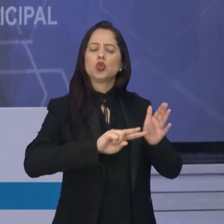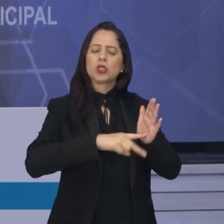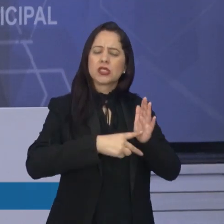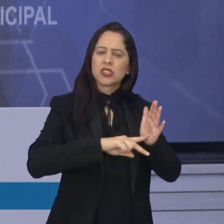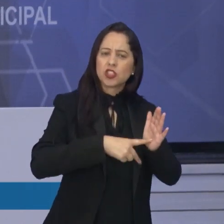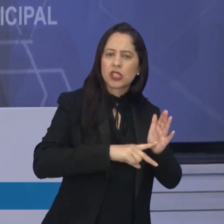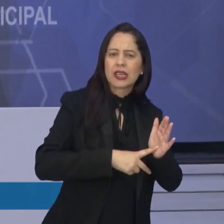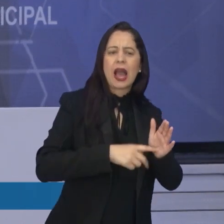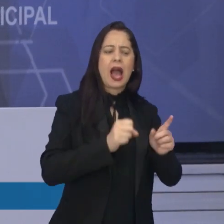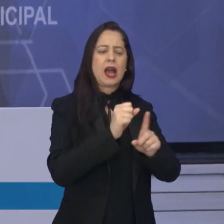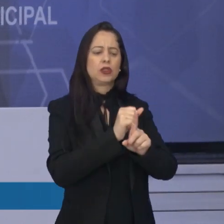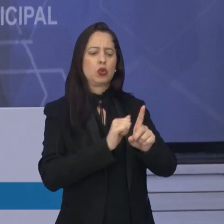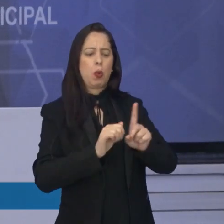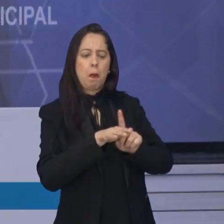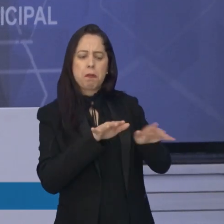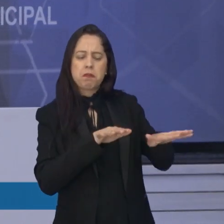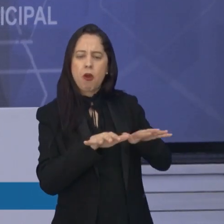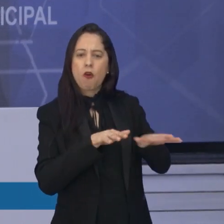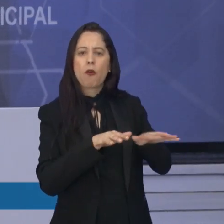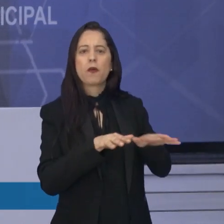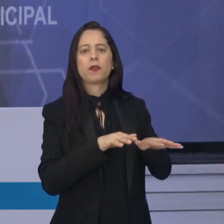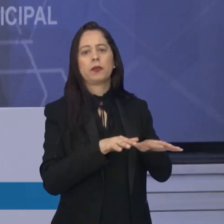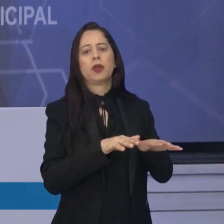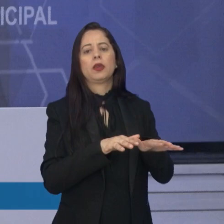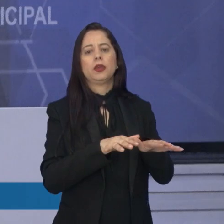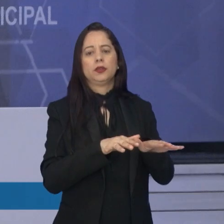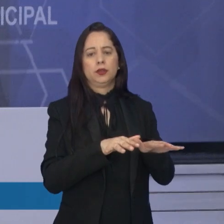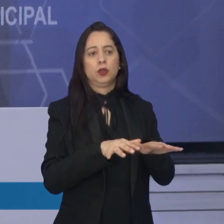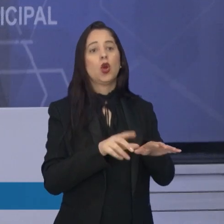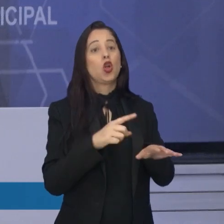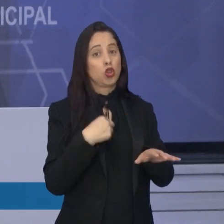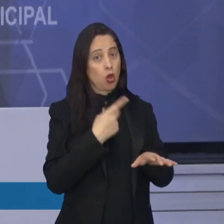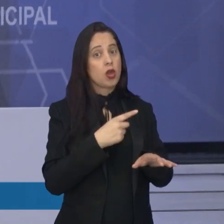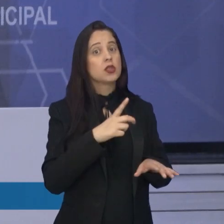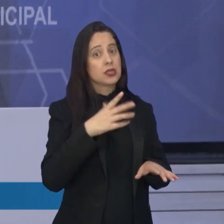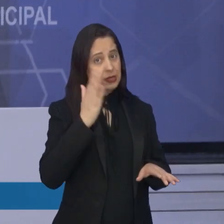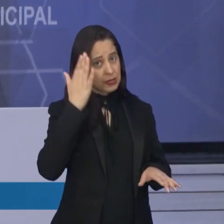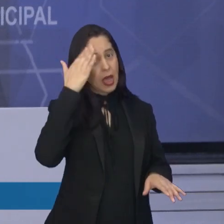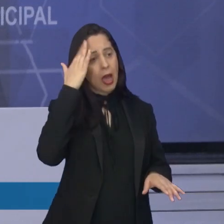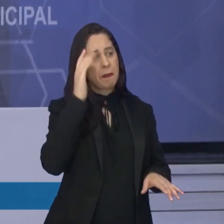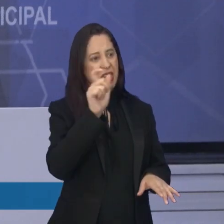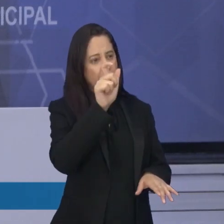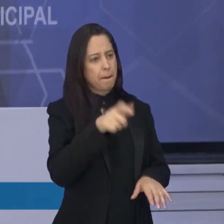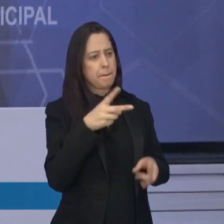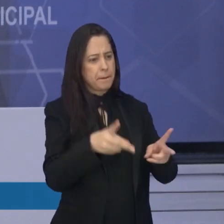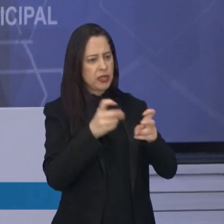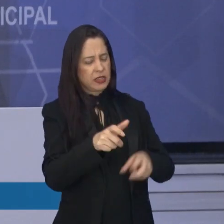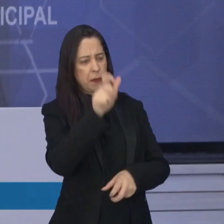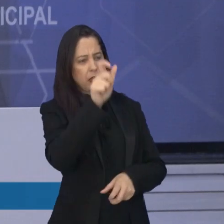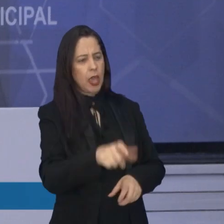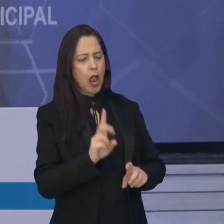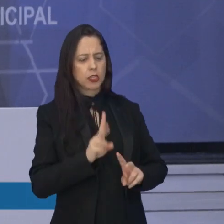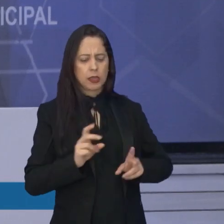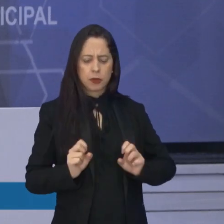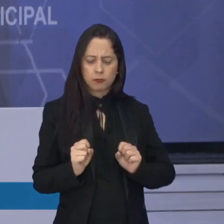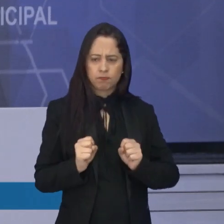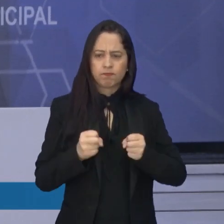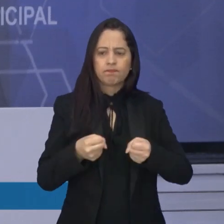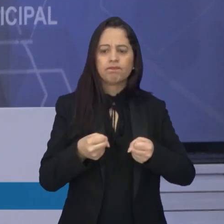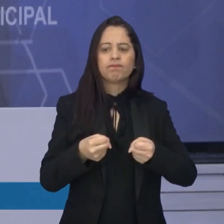nos movimentos sociais, podemos atestar a sua dedicação às causas em que ela se